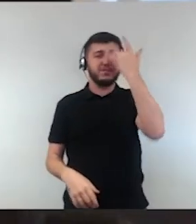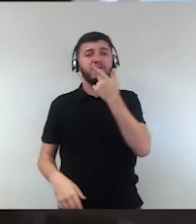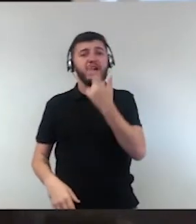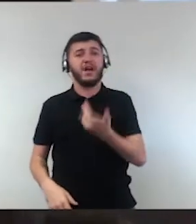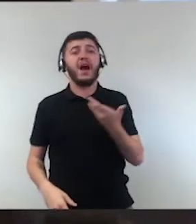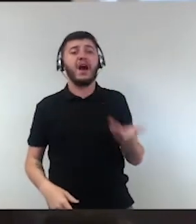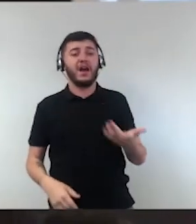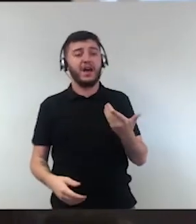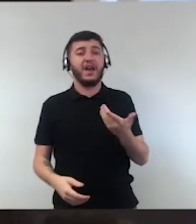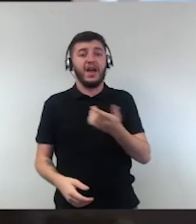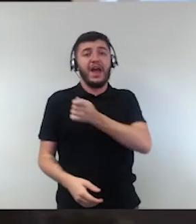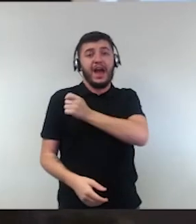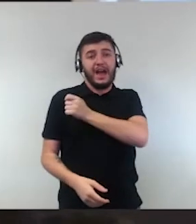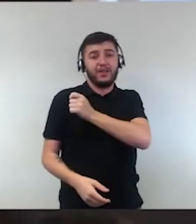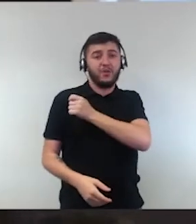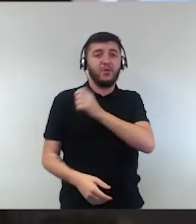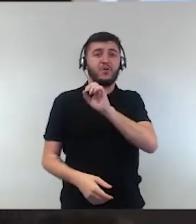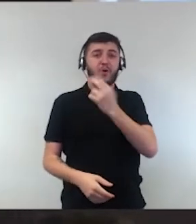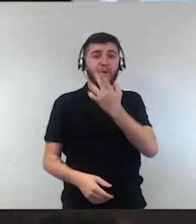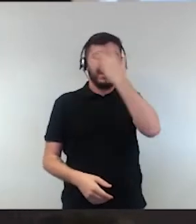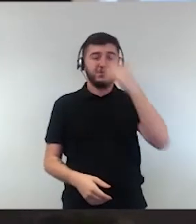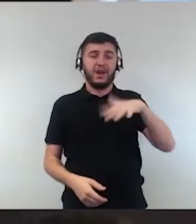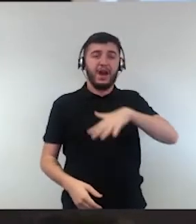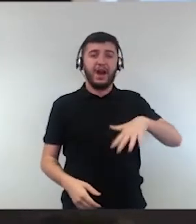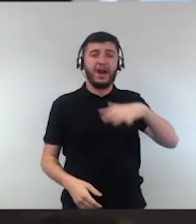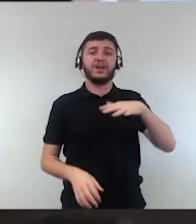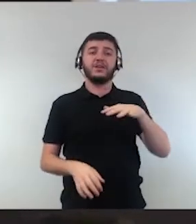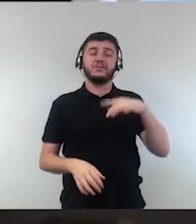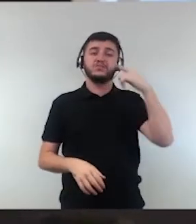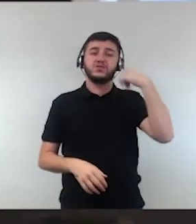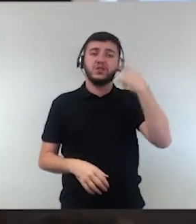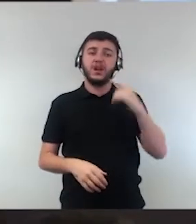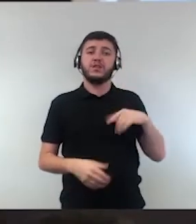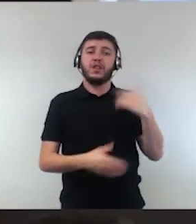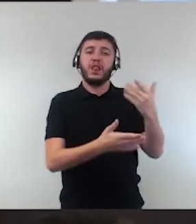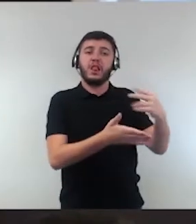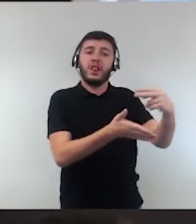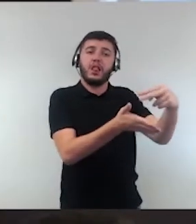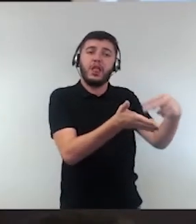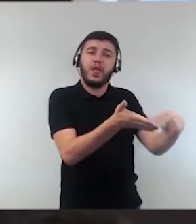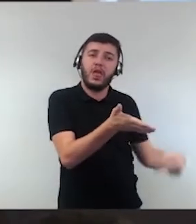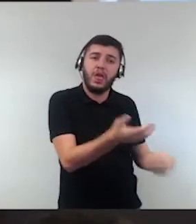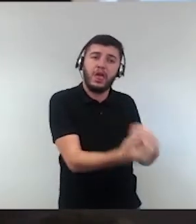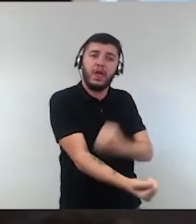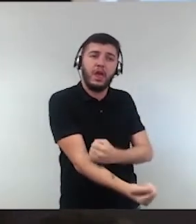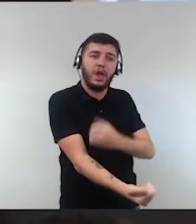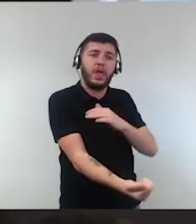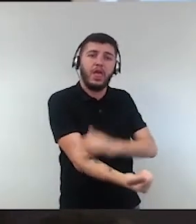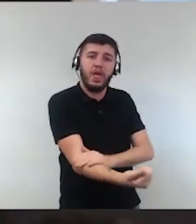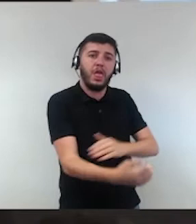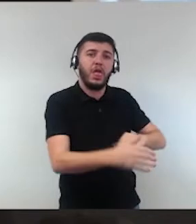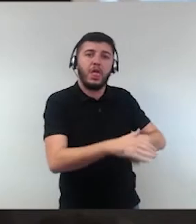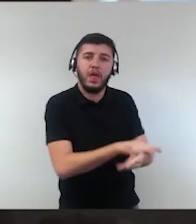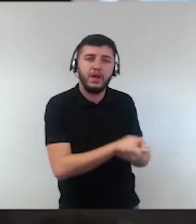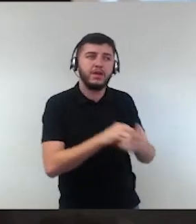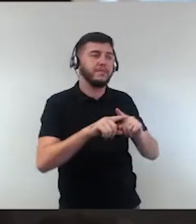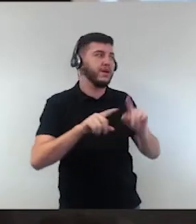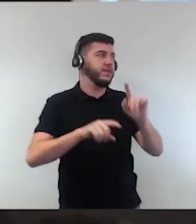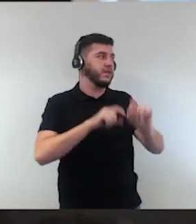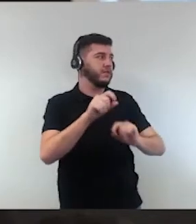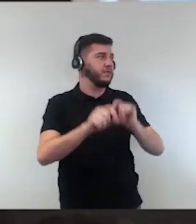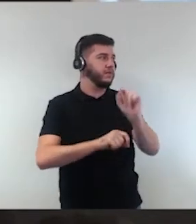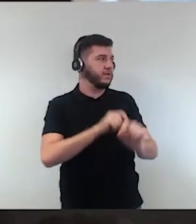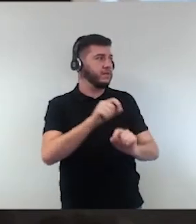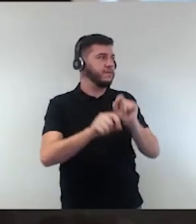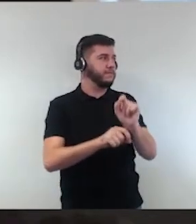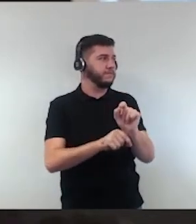experiência vem mostrando, e até o relato das próprias pessoas que me seguem, é que não, tem muita gente do direito, muita mesmo que me segue, que vem pedir